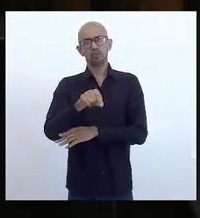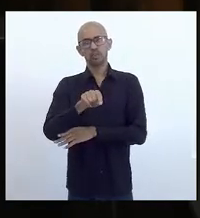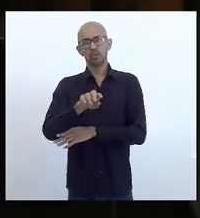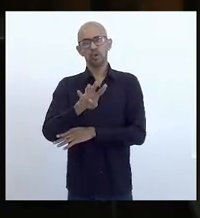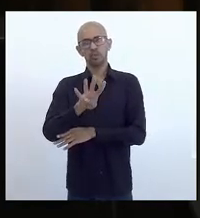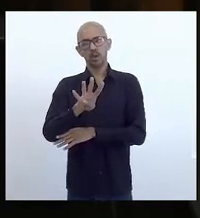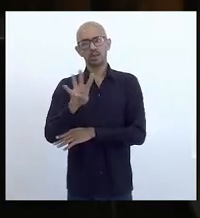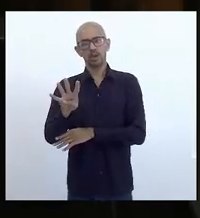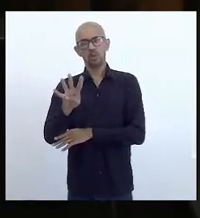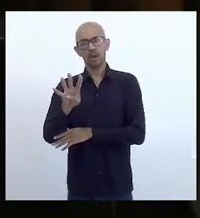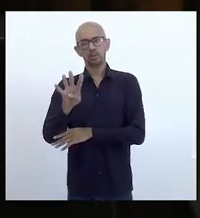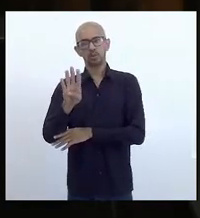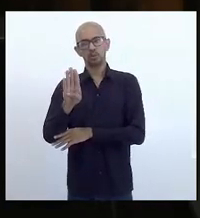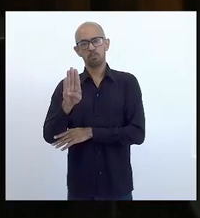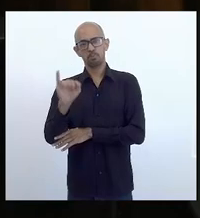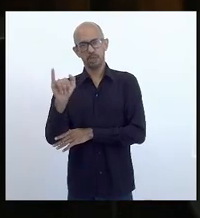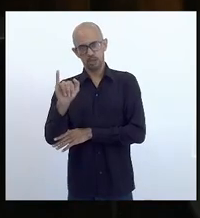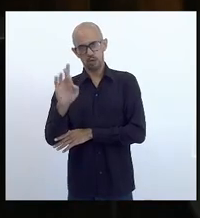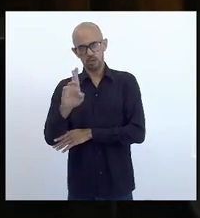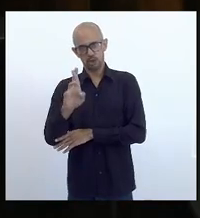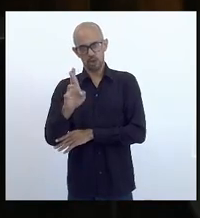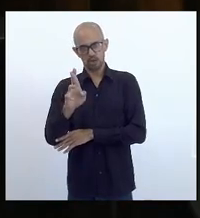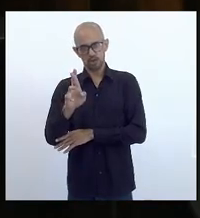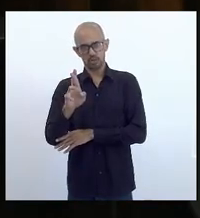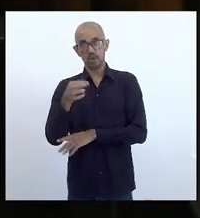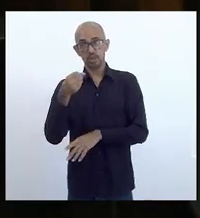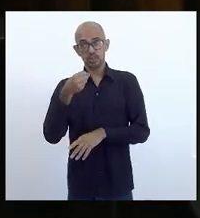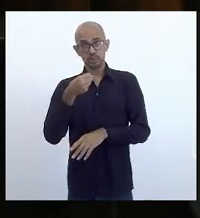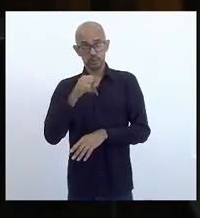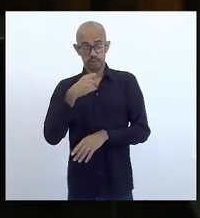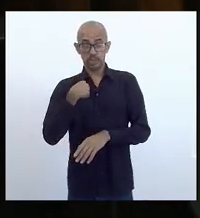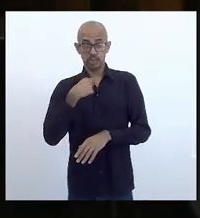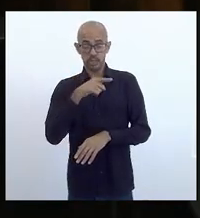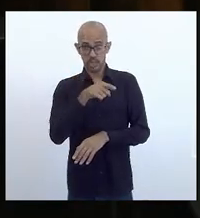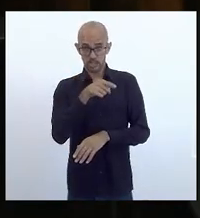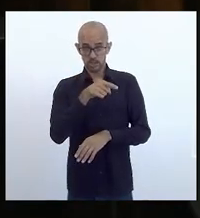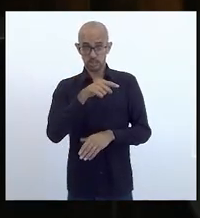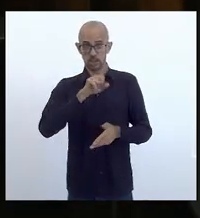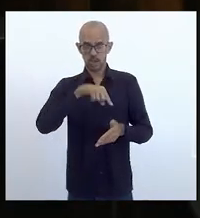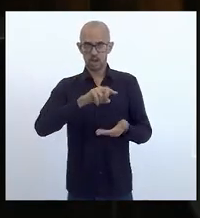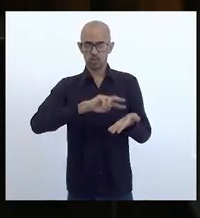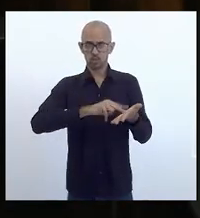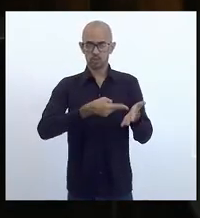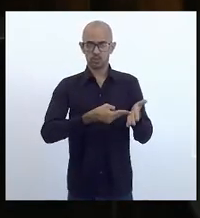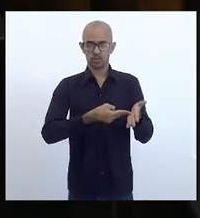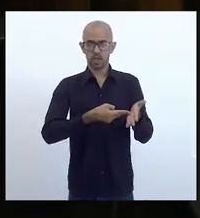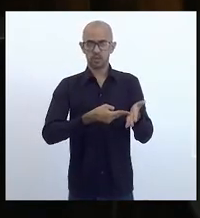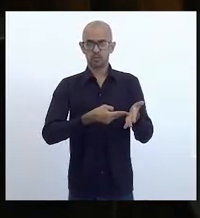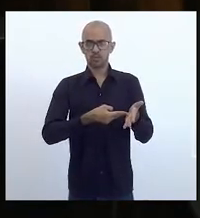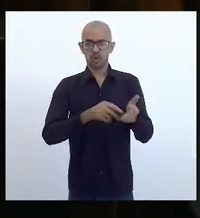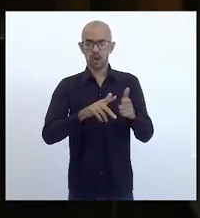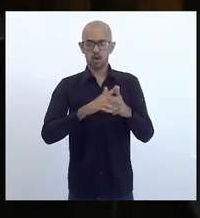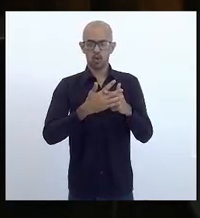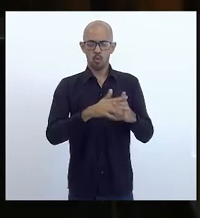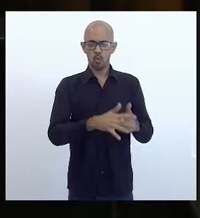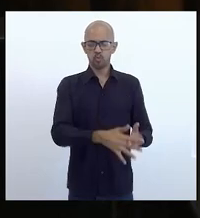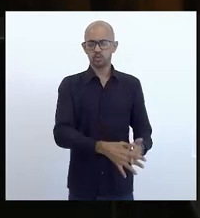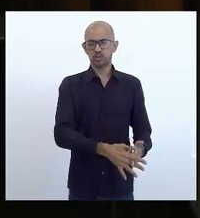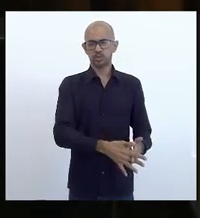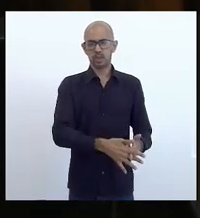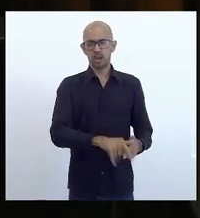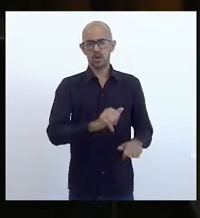bilhões. Vou supor que isso seja para fazer, corrigir